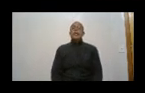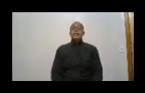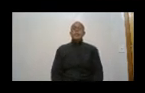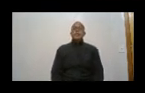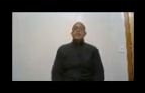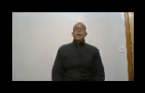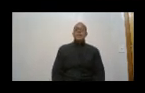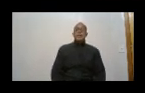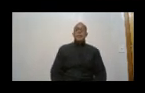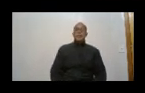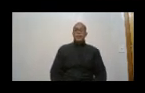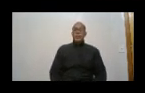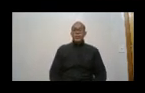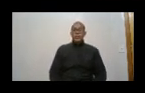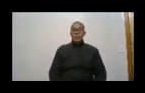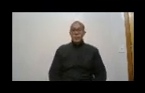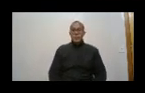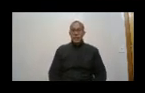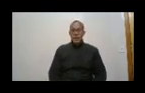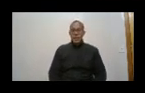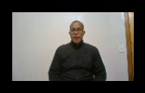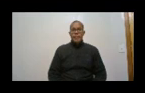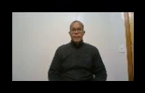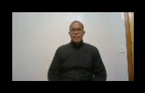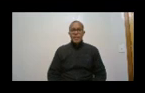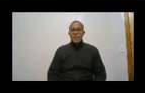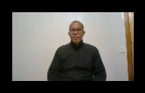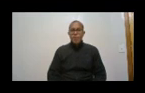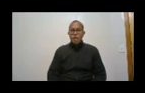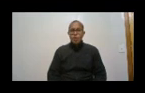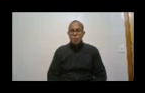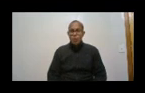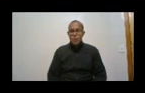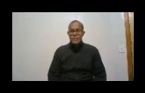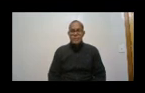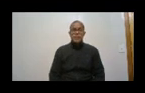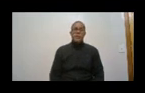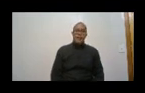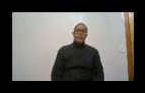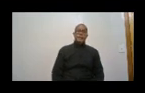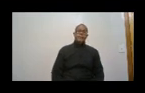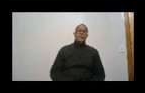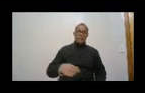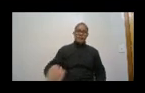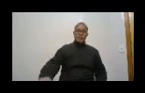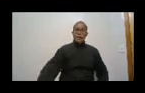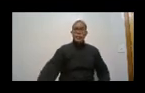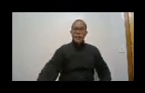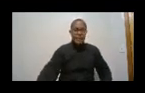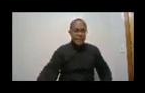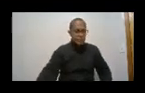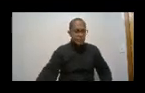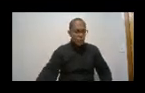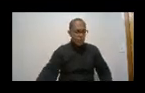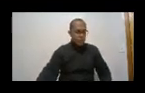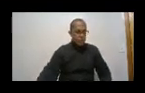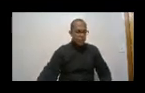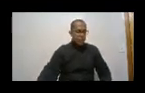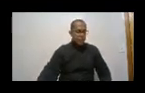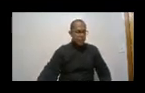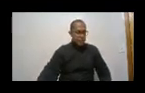não cria uma atividade que a célula não produza, tá? Mas sim ele modula uma ação celular, certo? Então, ele não cria nada